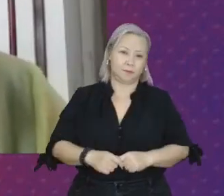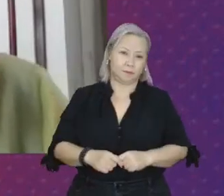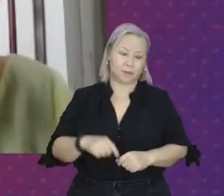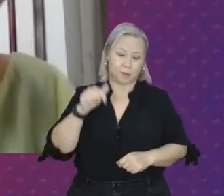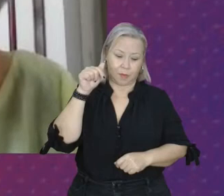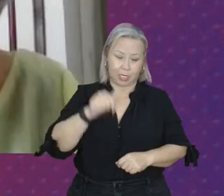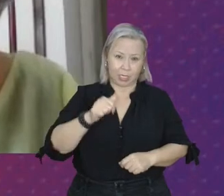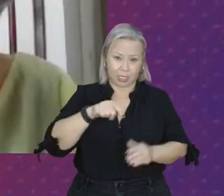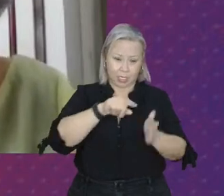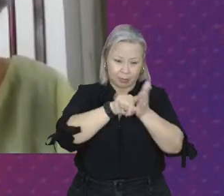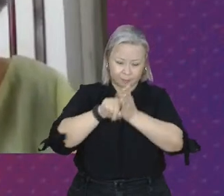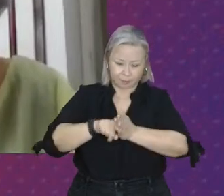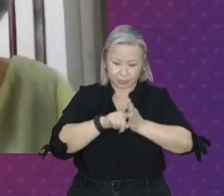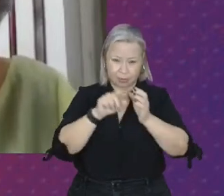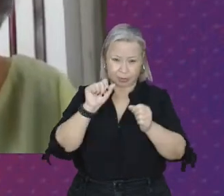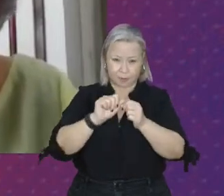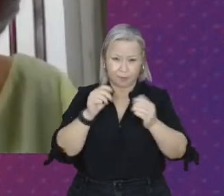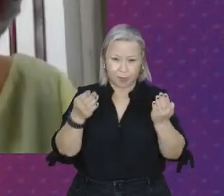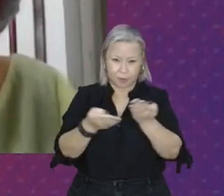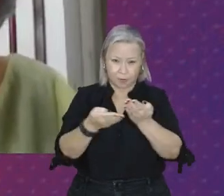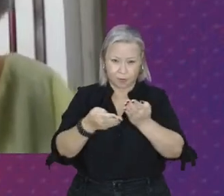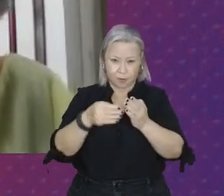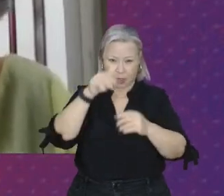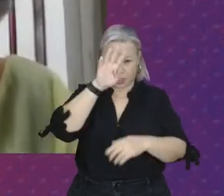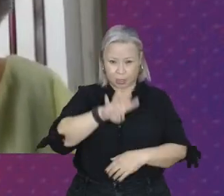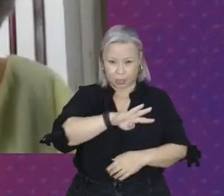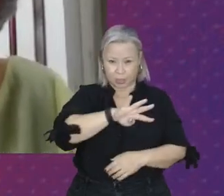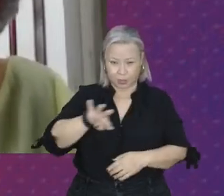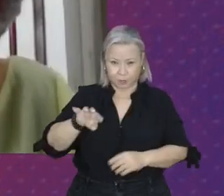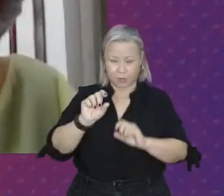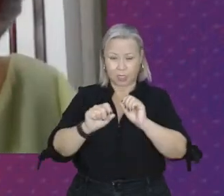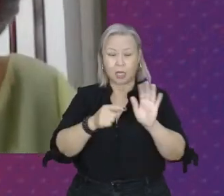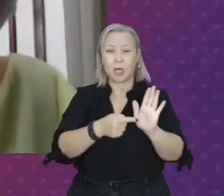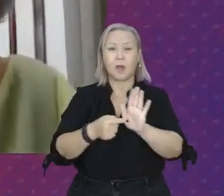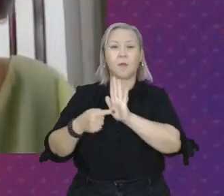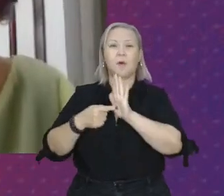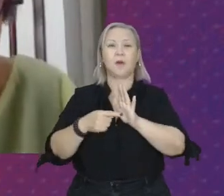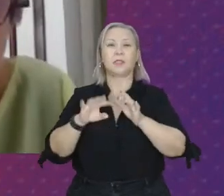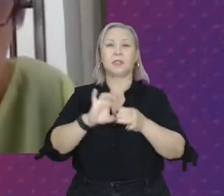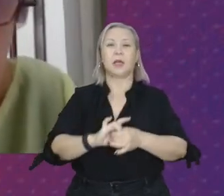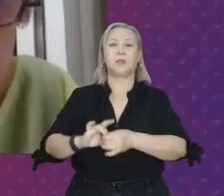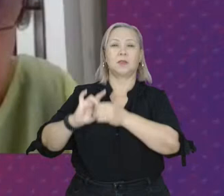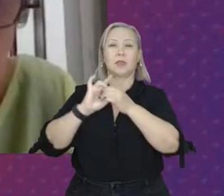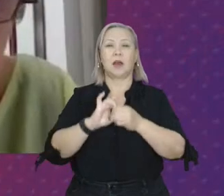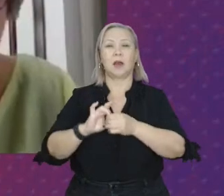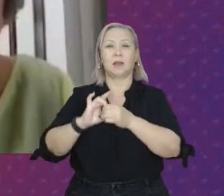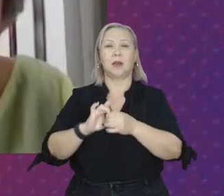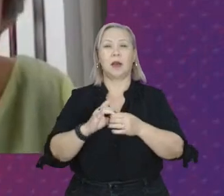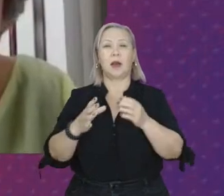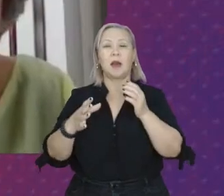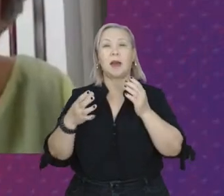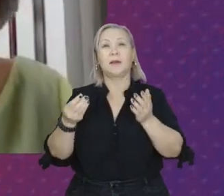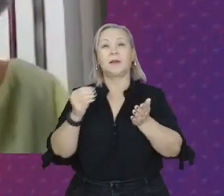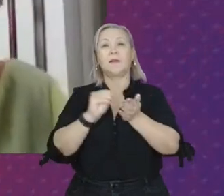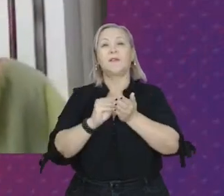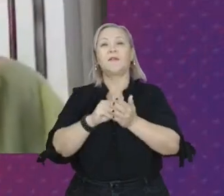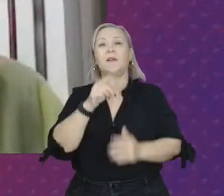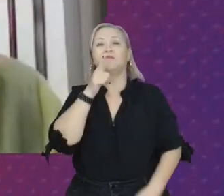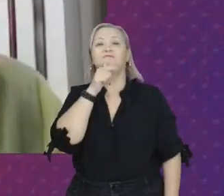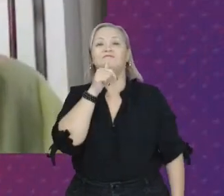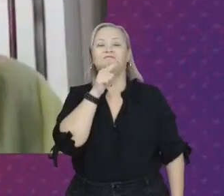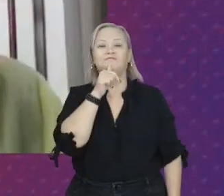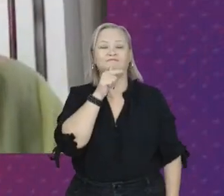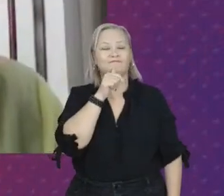nessa pesquisa feita pela rede, mostra que ela está associada à insegurança hídrica,